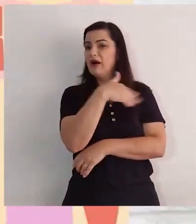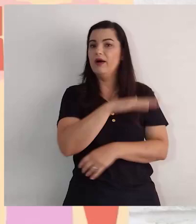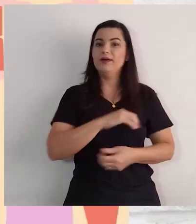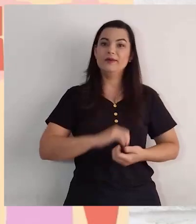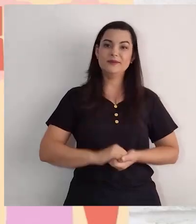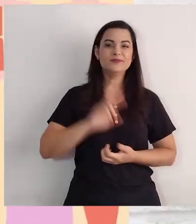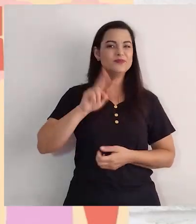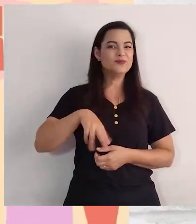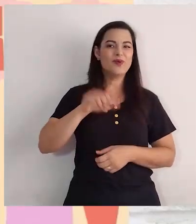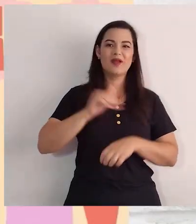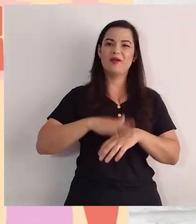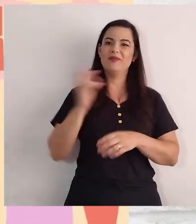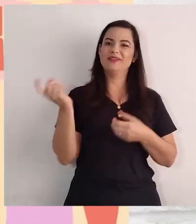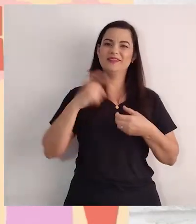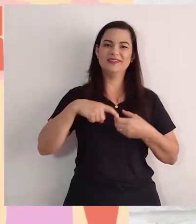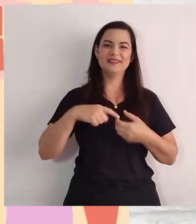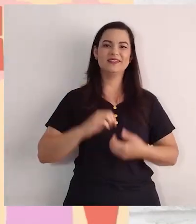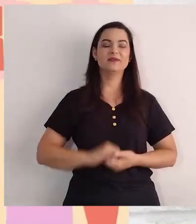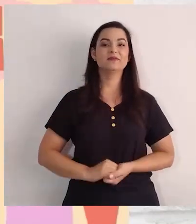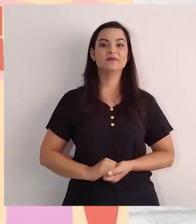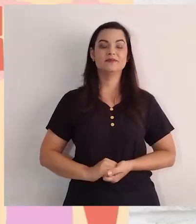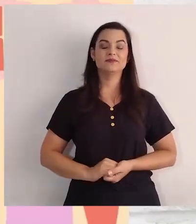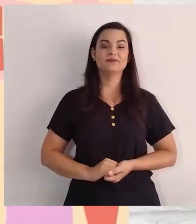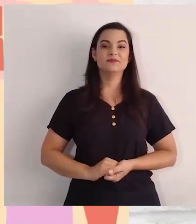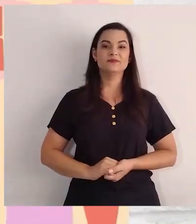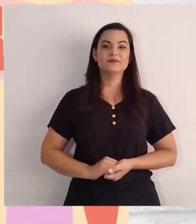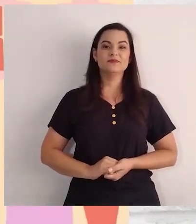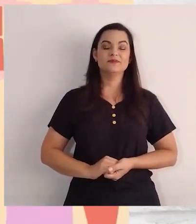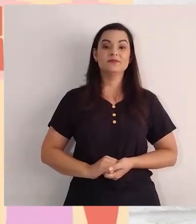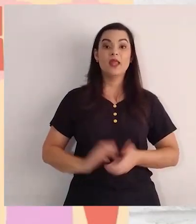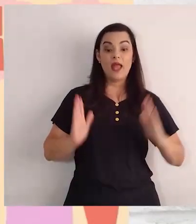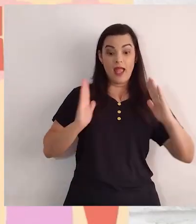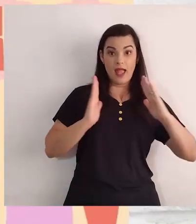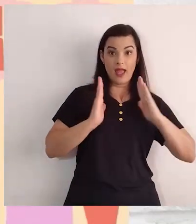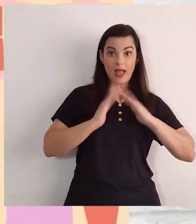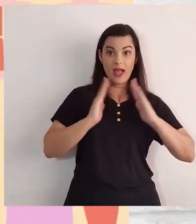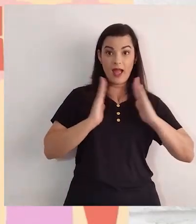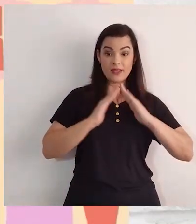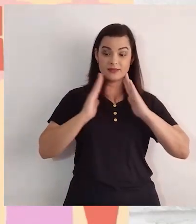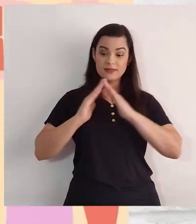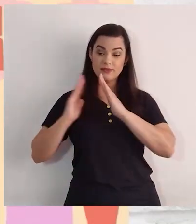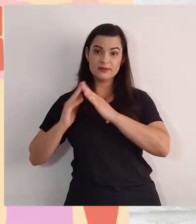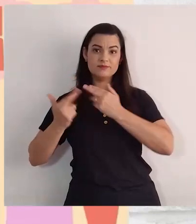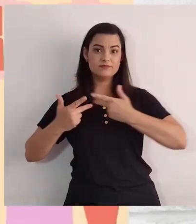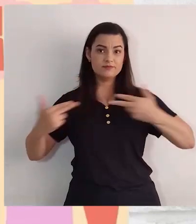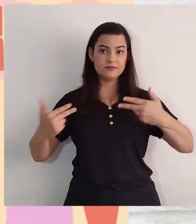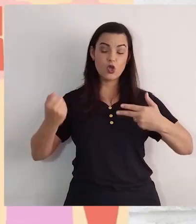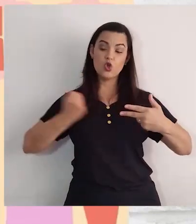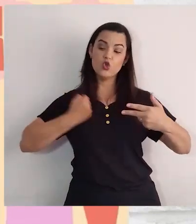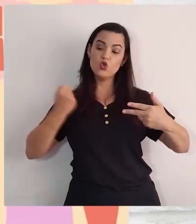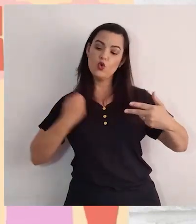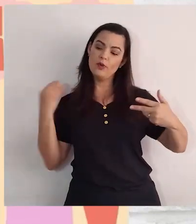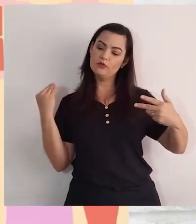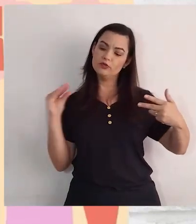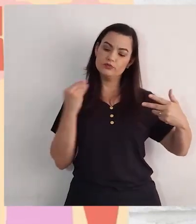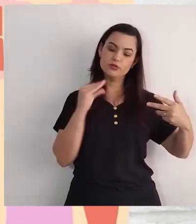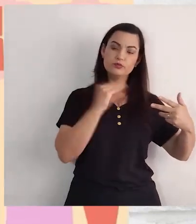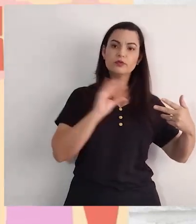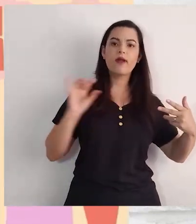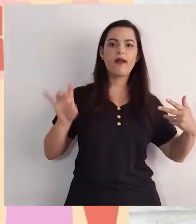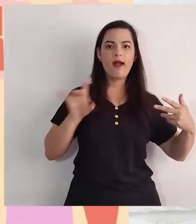Os números e as casas. Olhem só, os números. Toda casa tem um